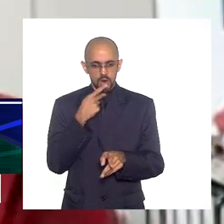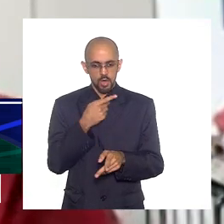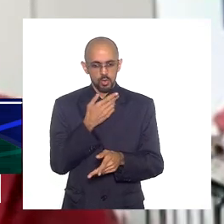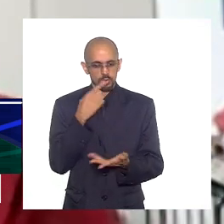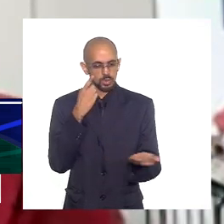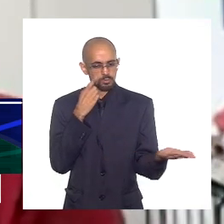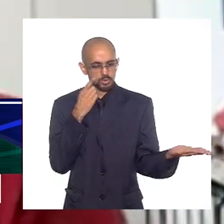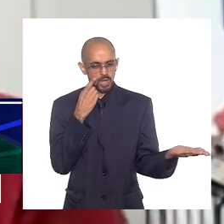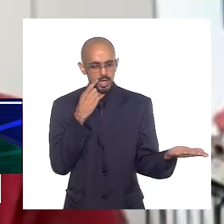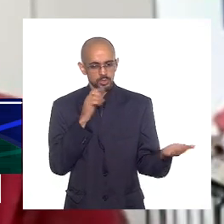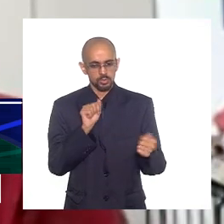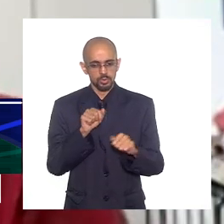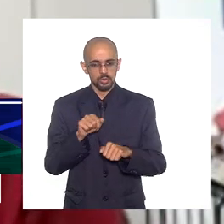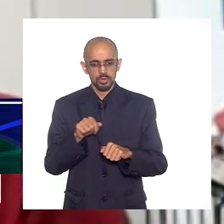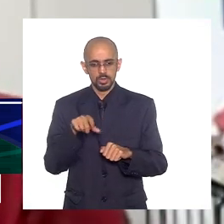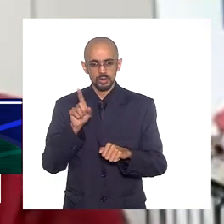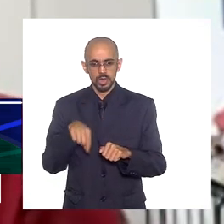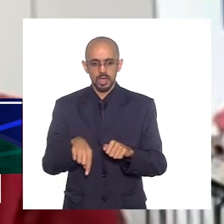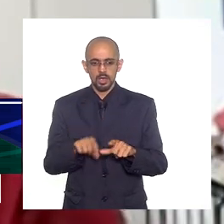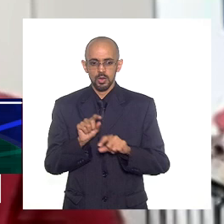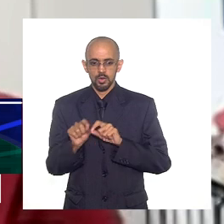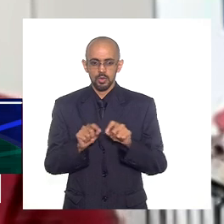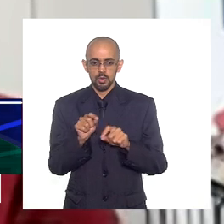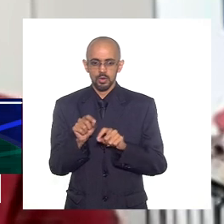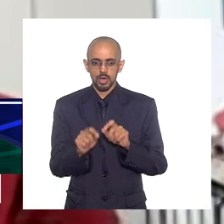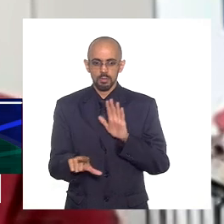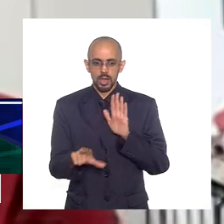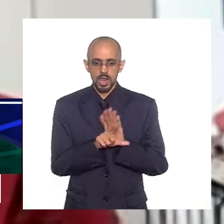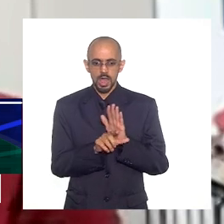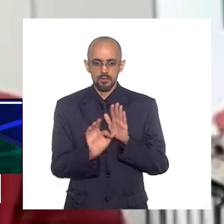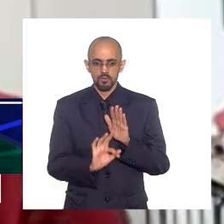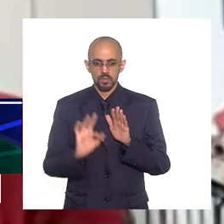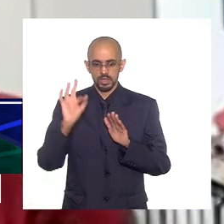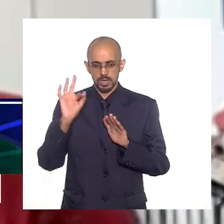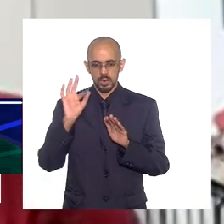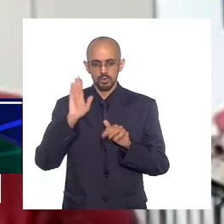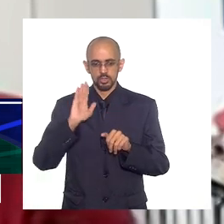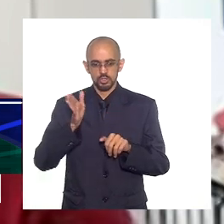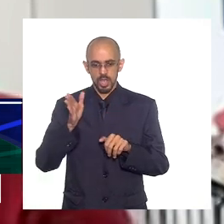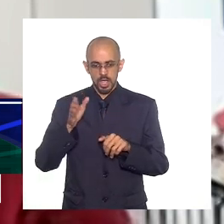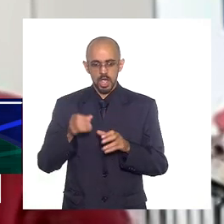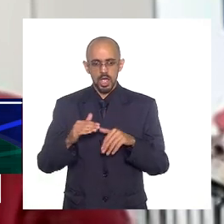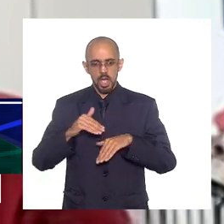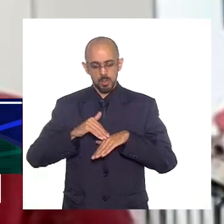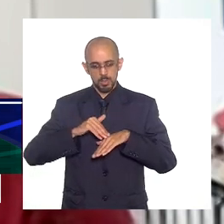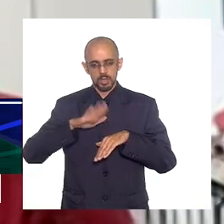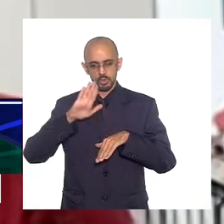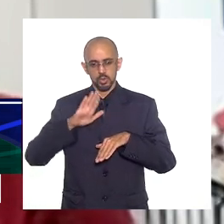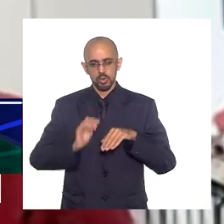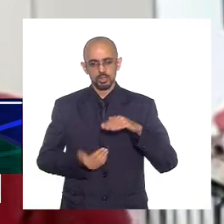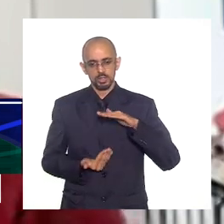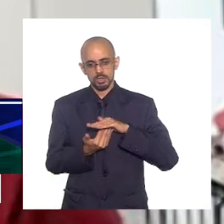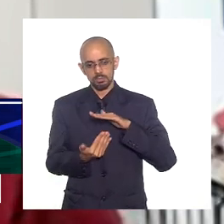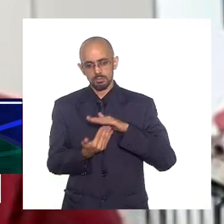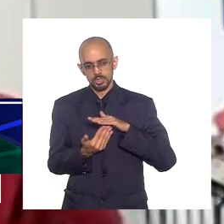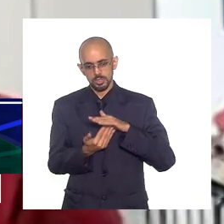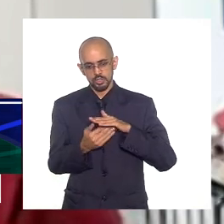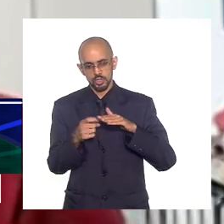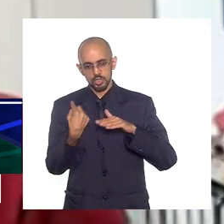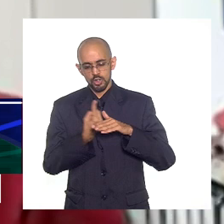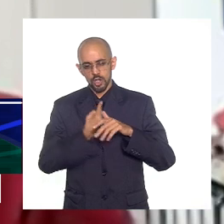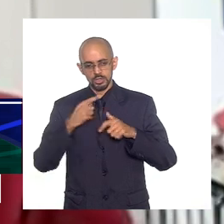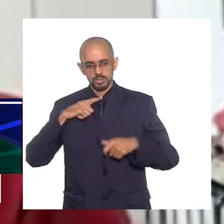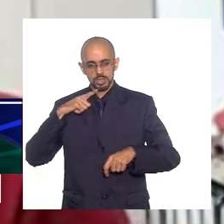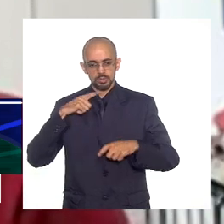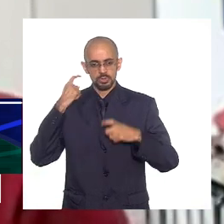traz aqui para o Rio uma regulamentação de uma lei federal que ampliou essa possibilidade de crédito. A gente tem essa preocupação, porque